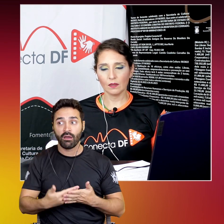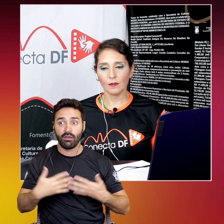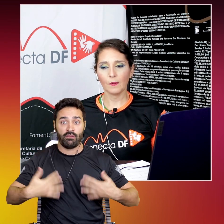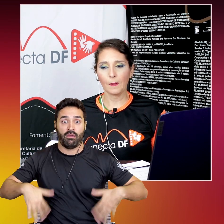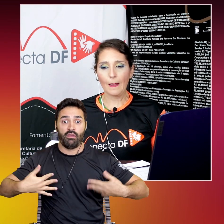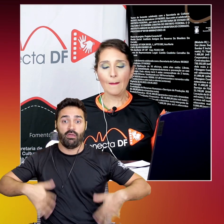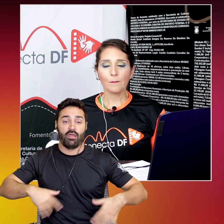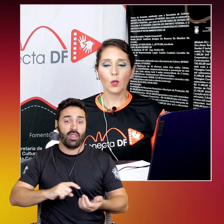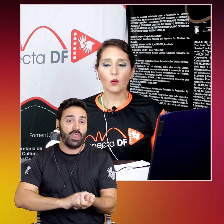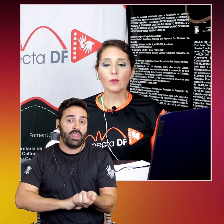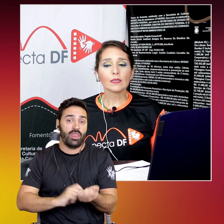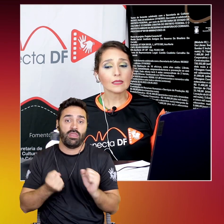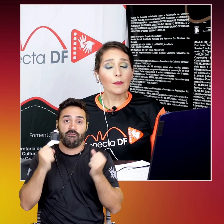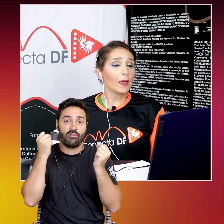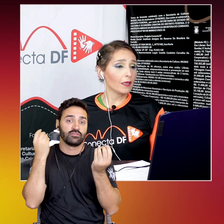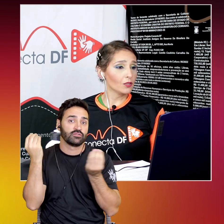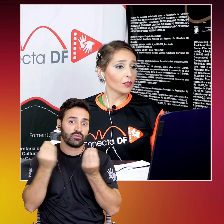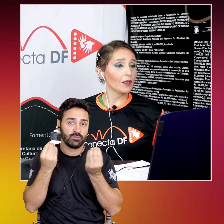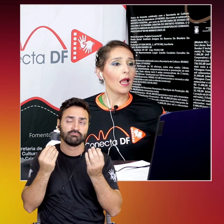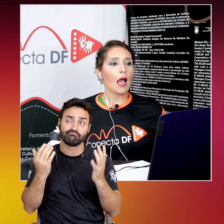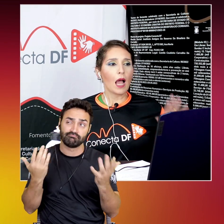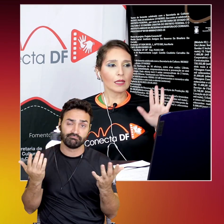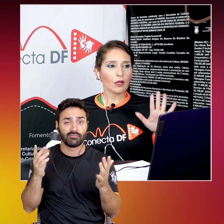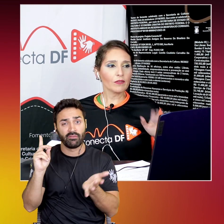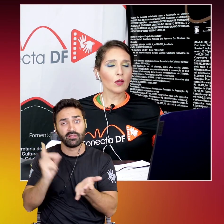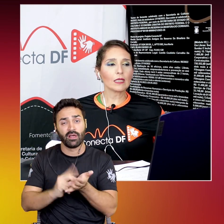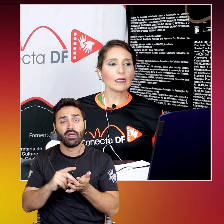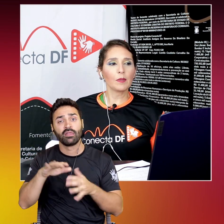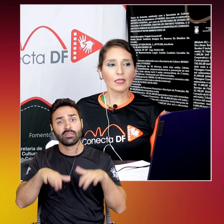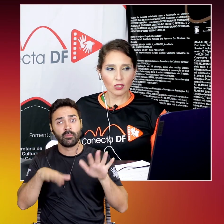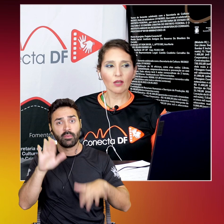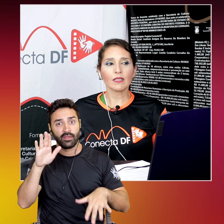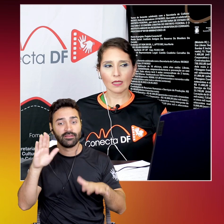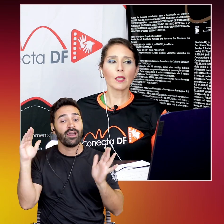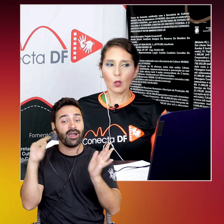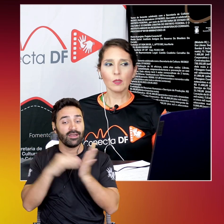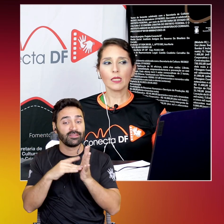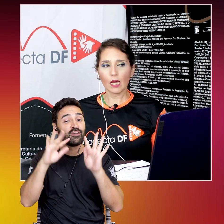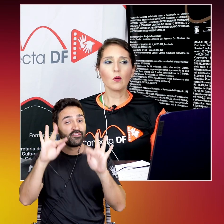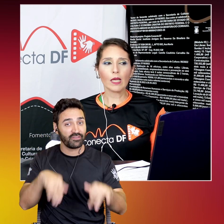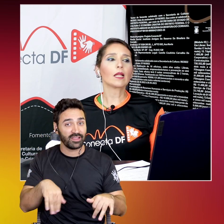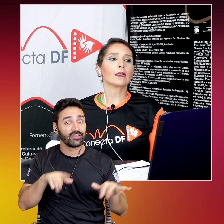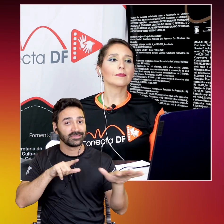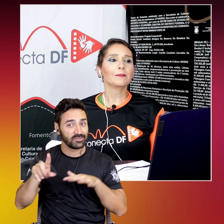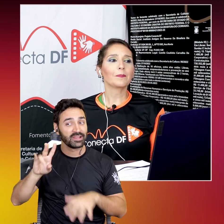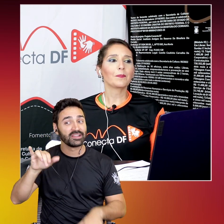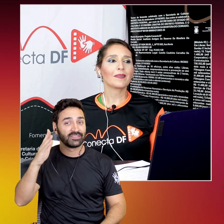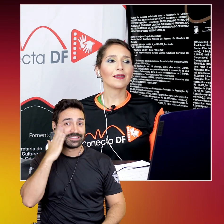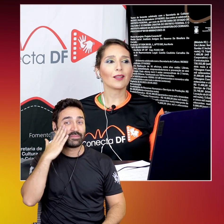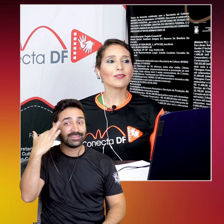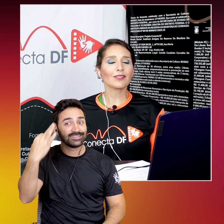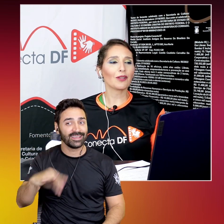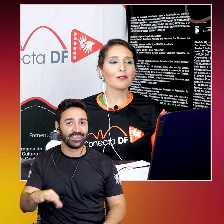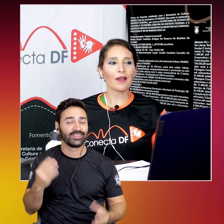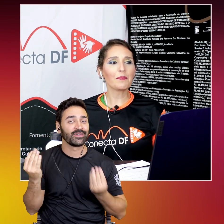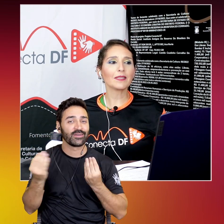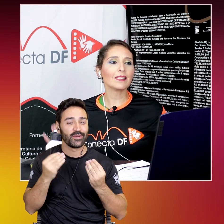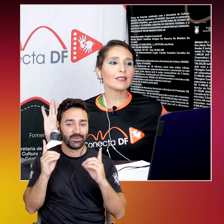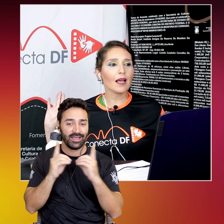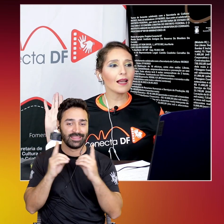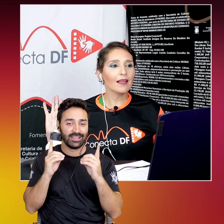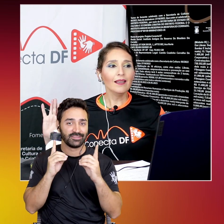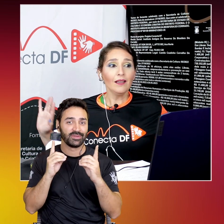Sim. Bom, depende. Até o final da semana você já vai saber como lidar com ela. Então, você já não